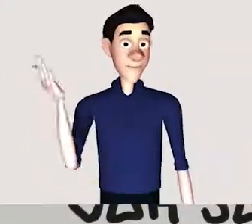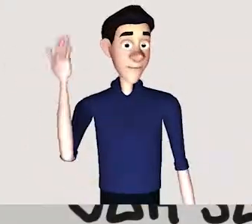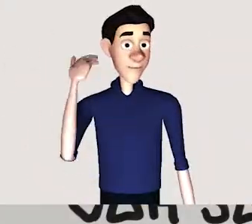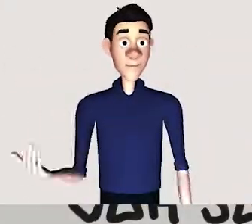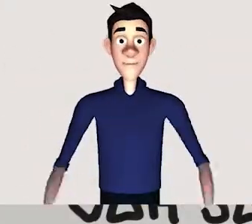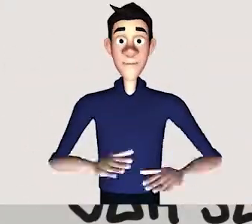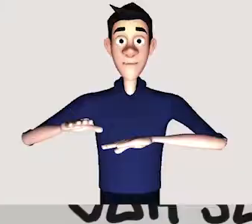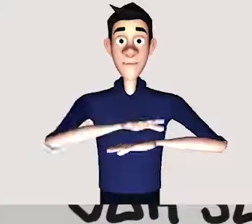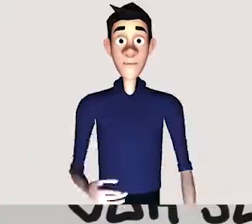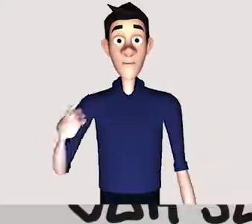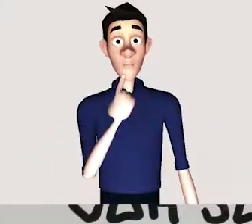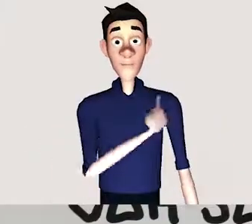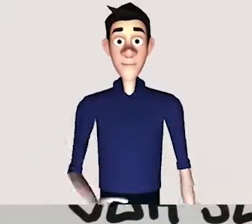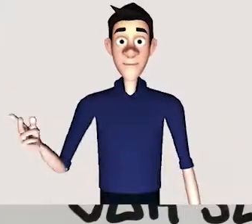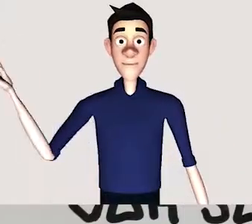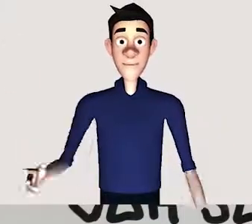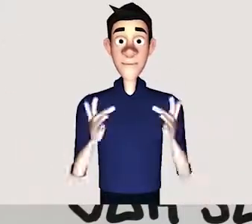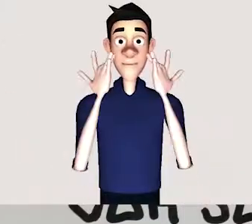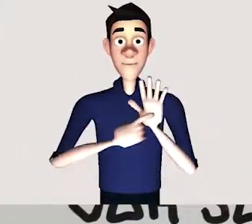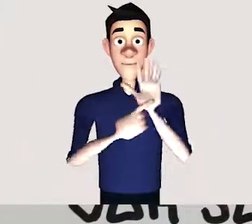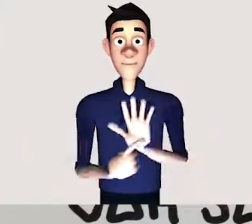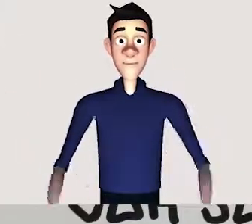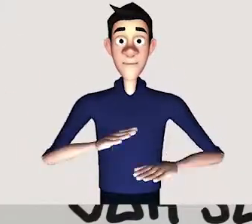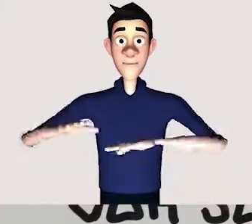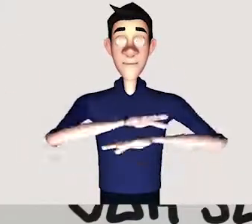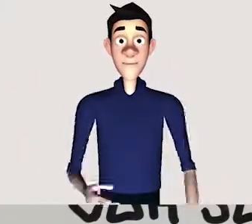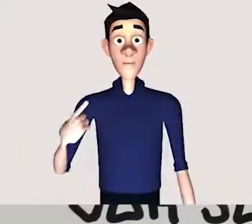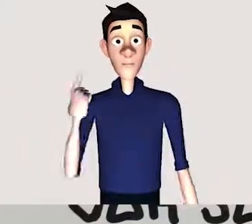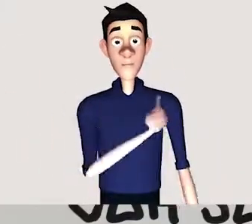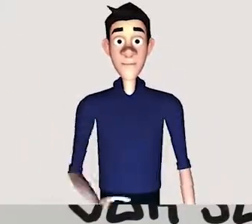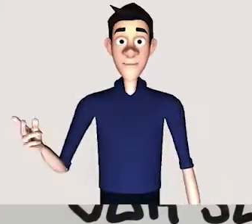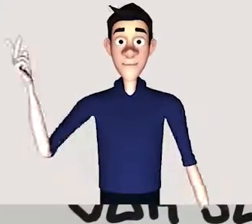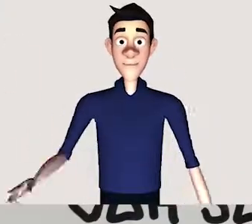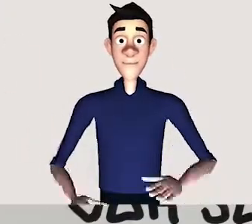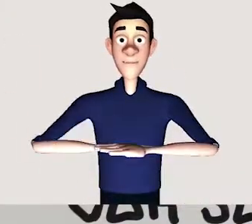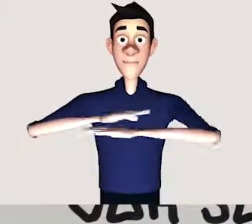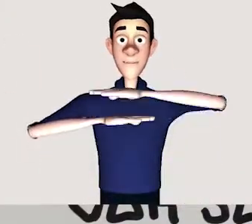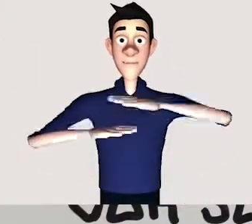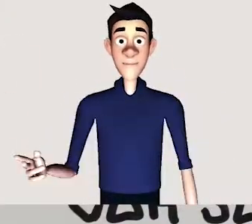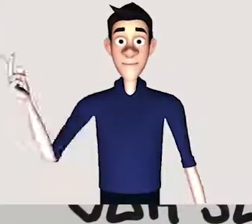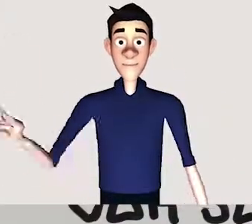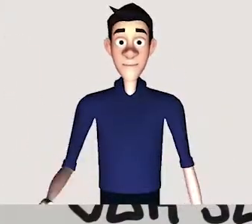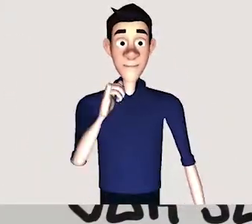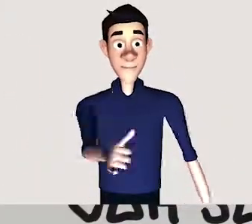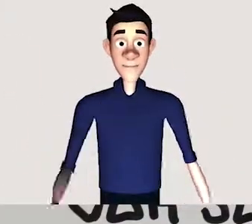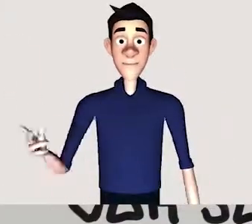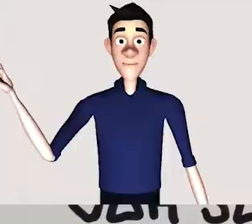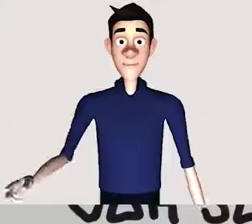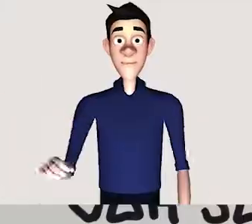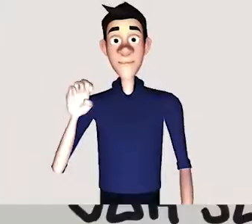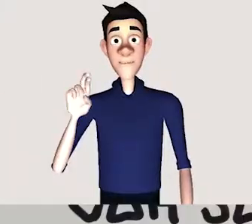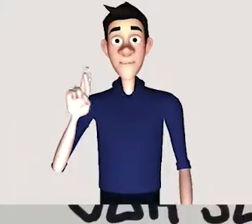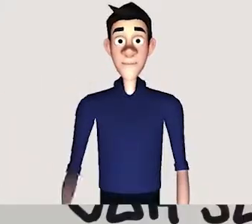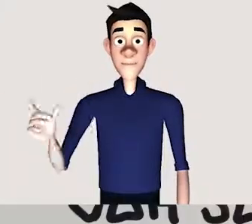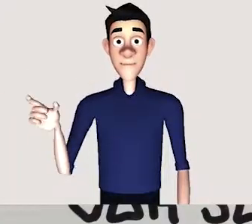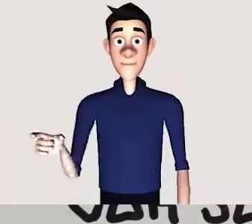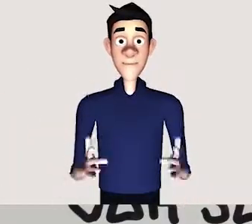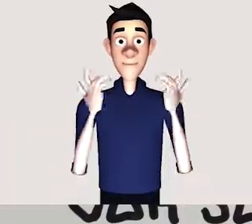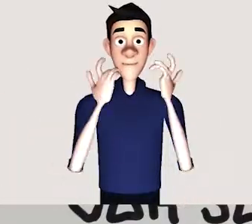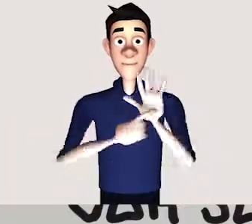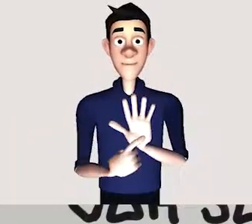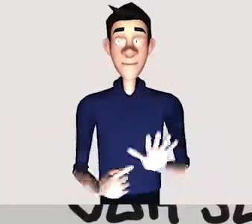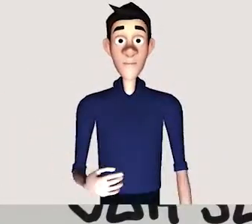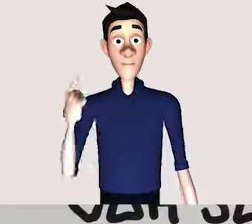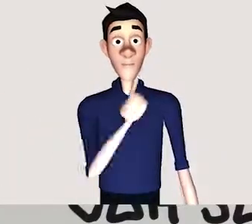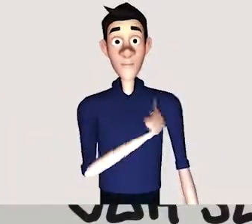são projetos poéticos e projetos políticos. E um não elimina o outro, ao